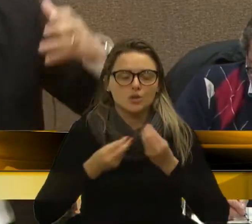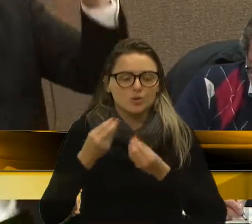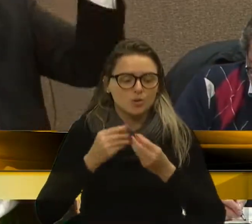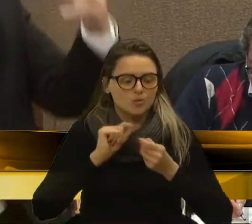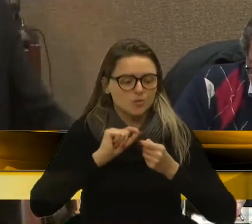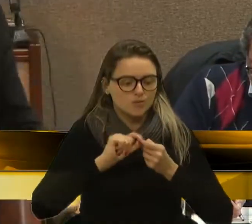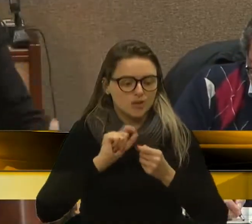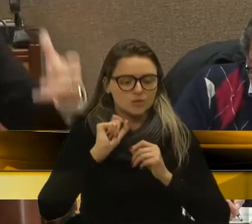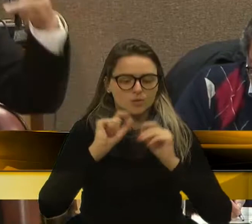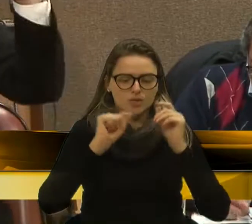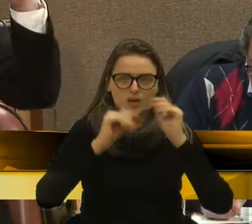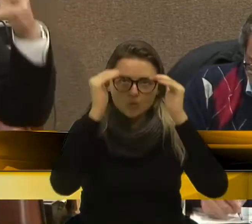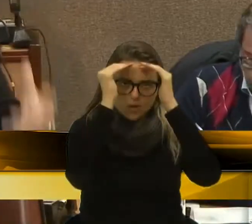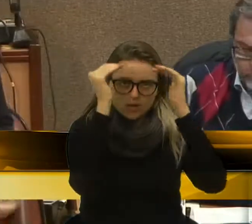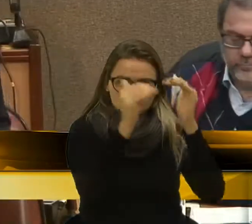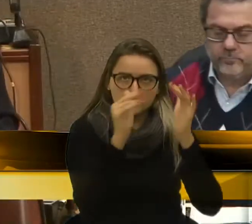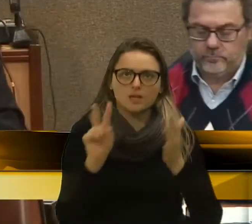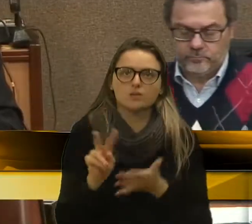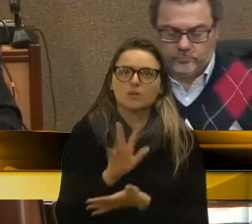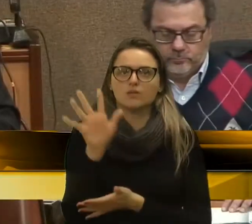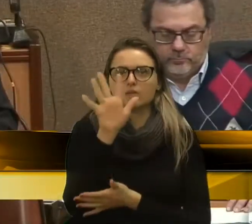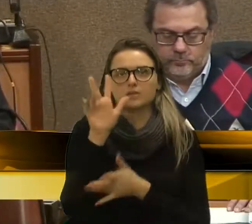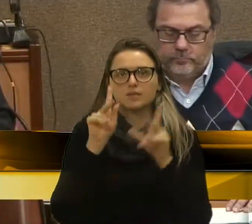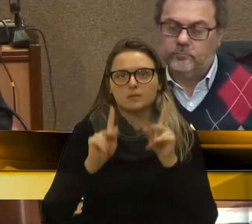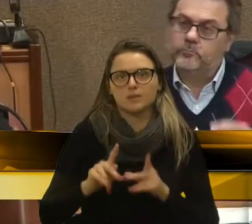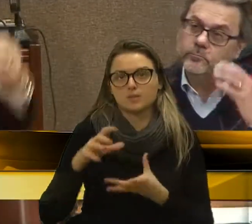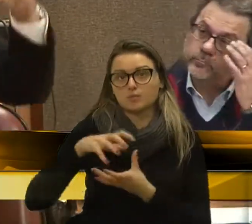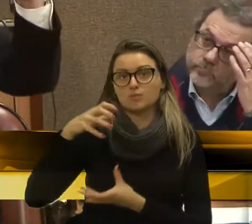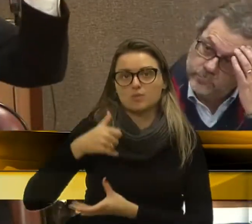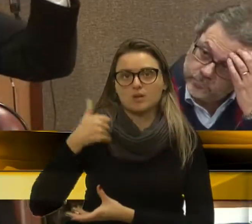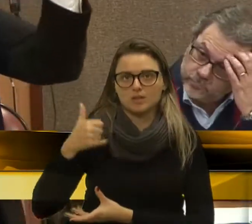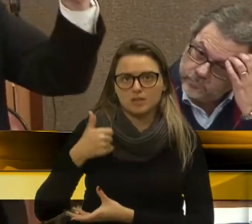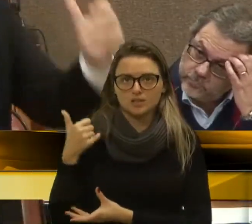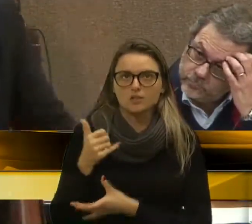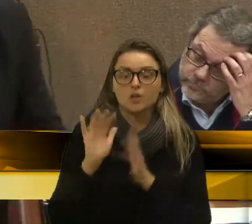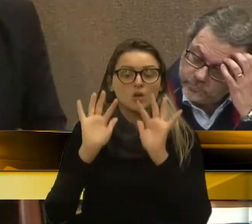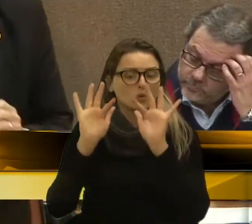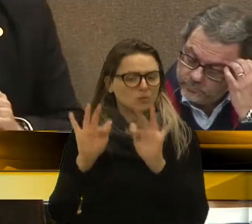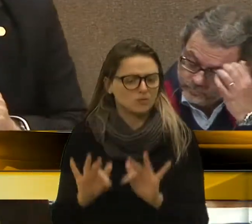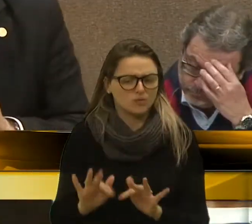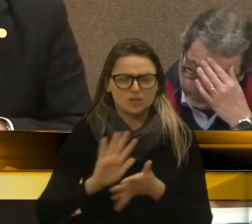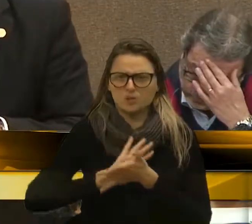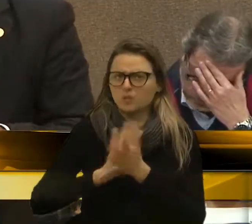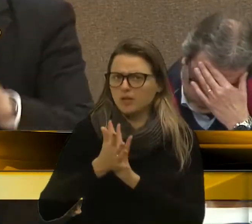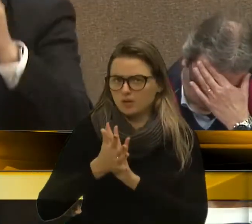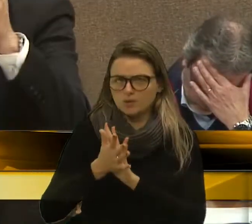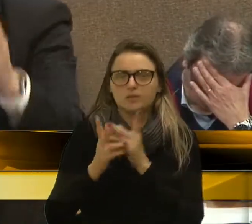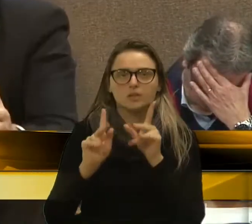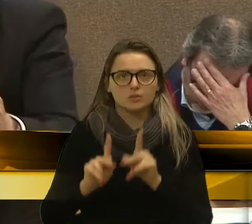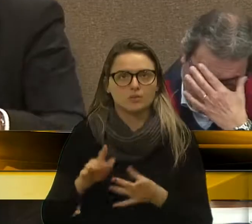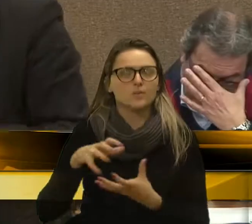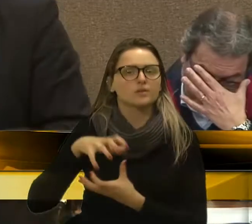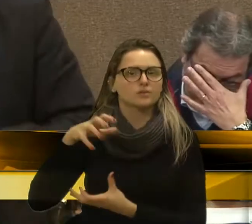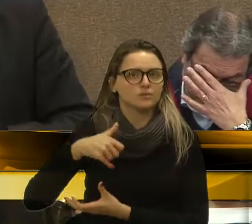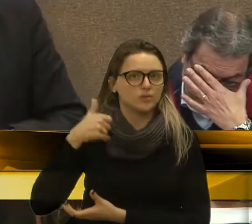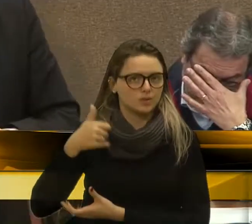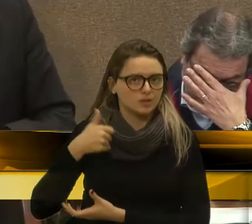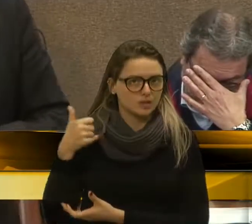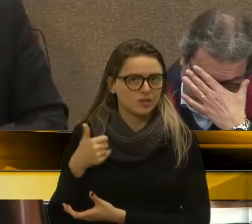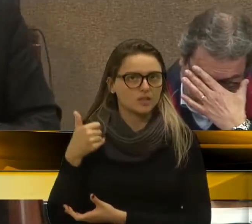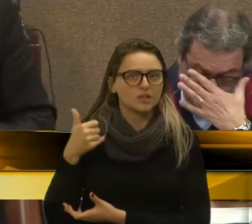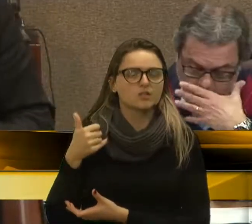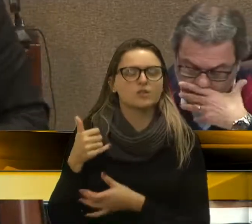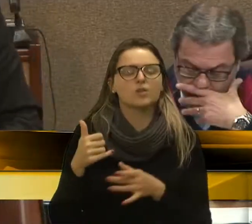naquilo que é o respeito e na valorização da pessoa do idoso, o fim do preconceito, muitas vezes, que se tem com a